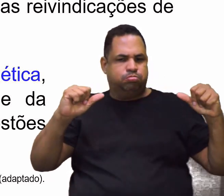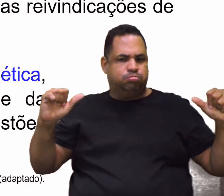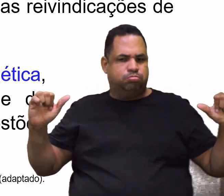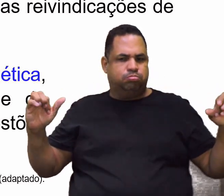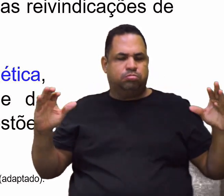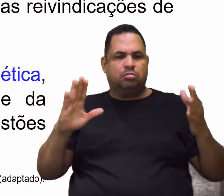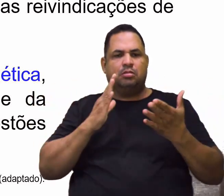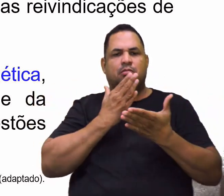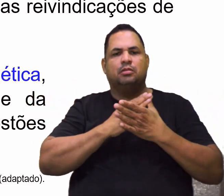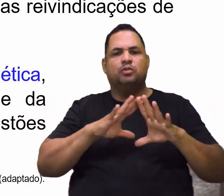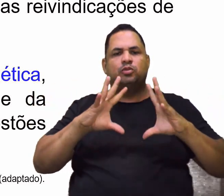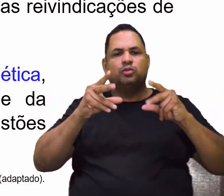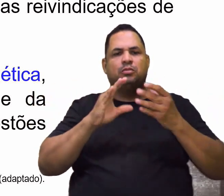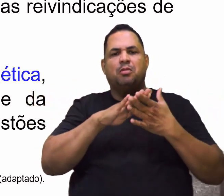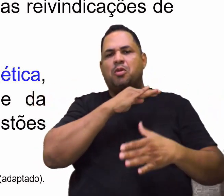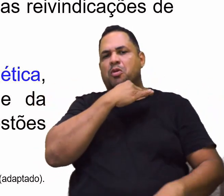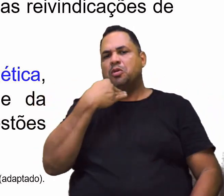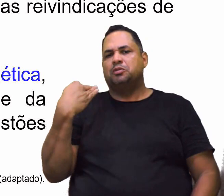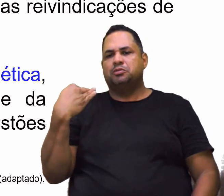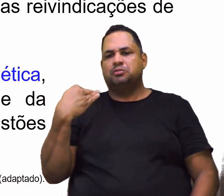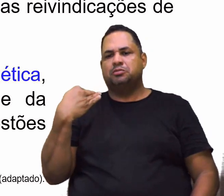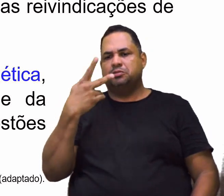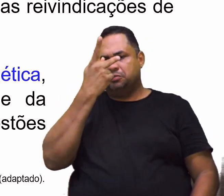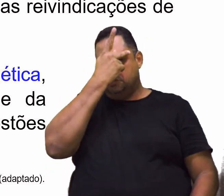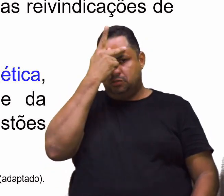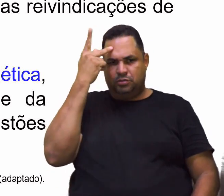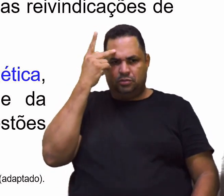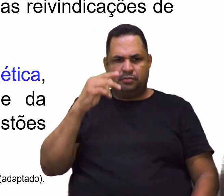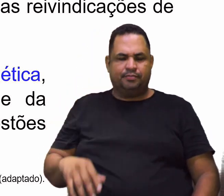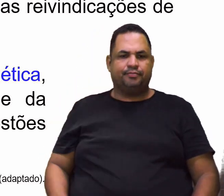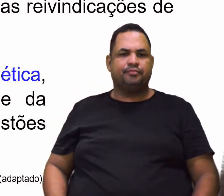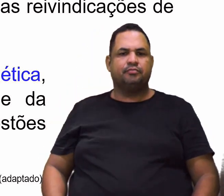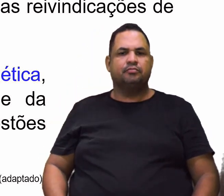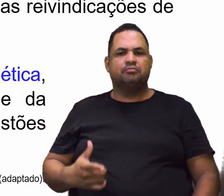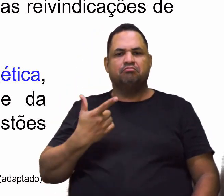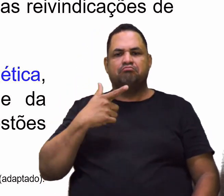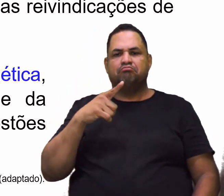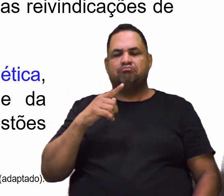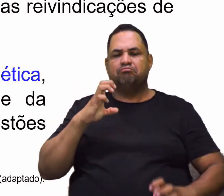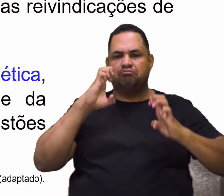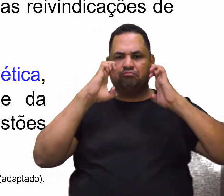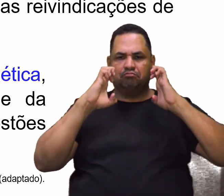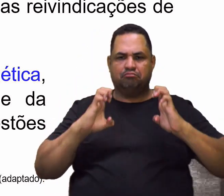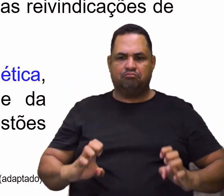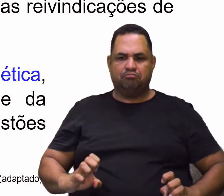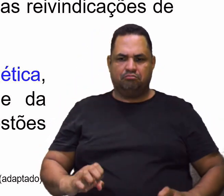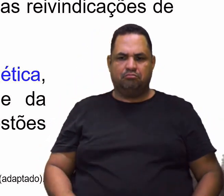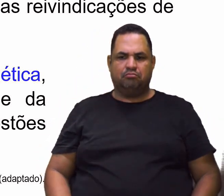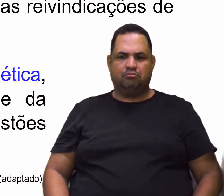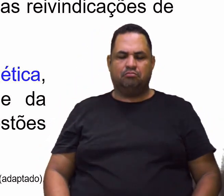de massacres e genocídios. Sem ética.